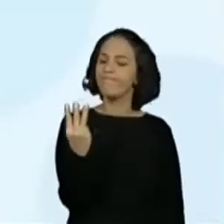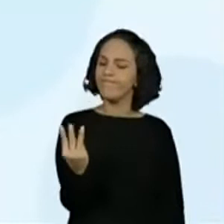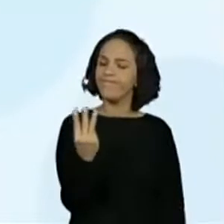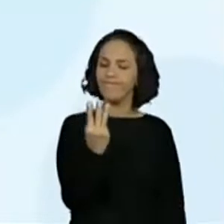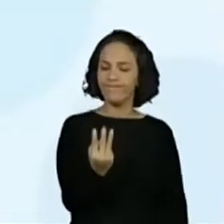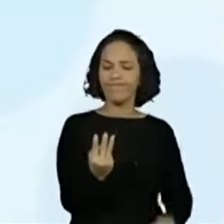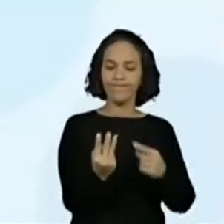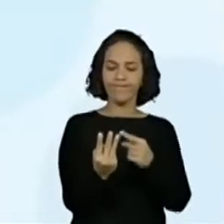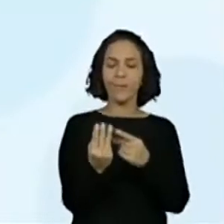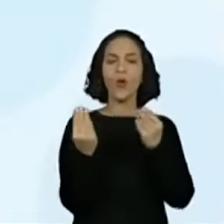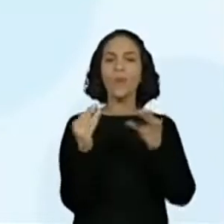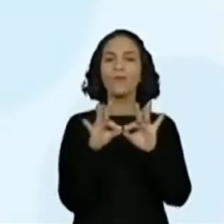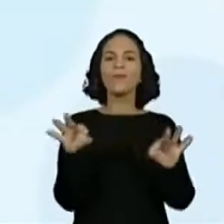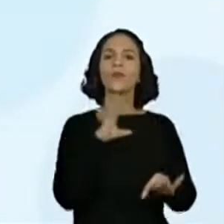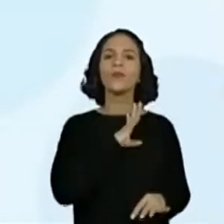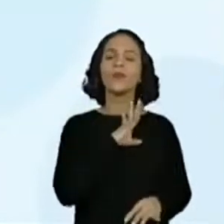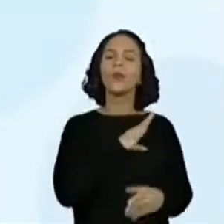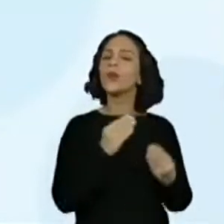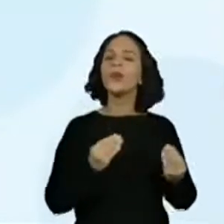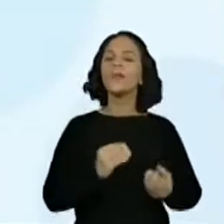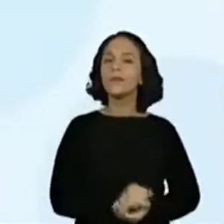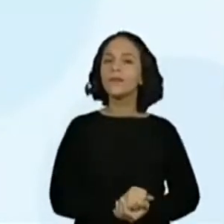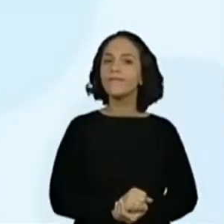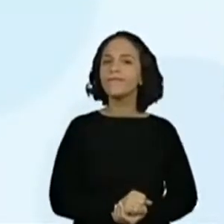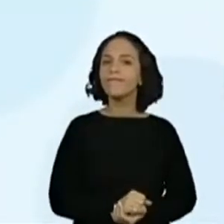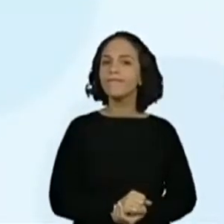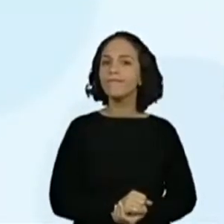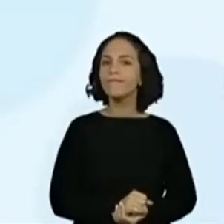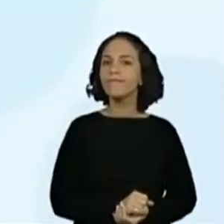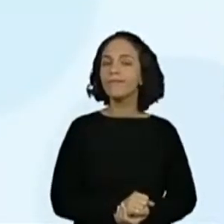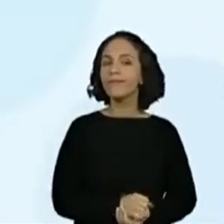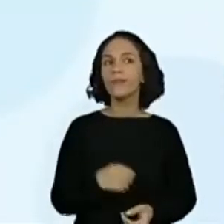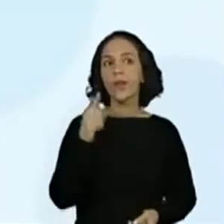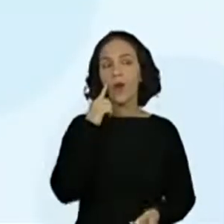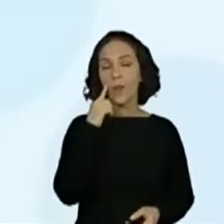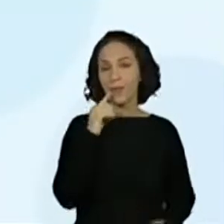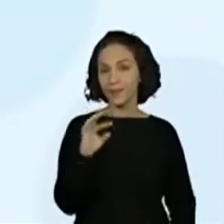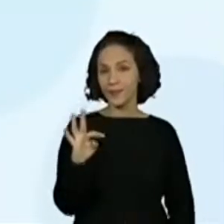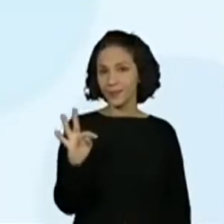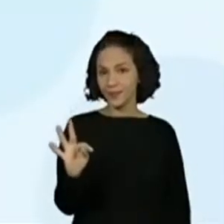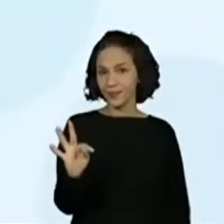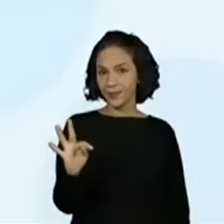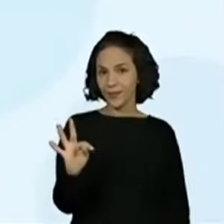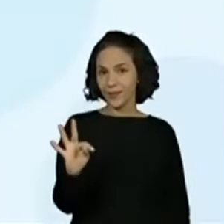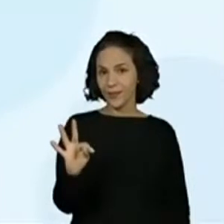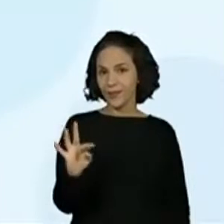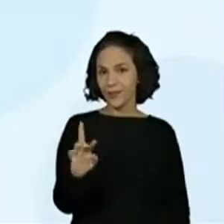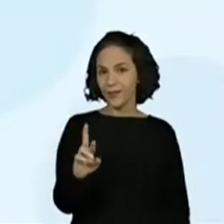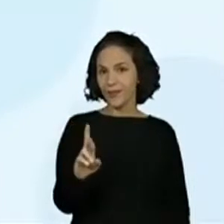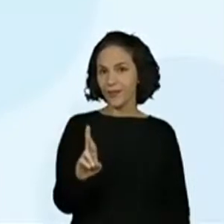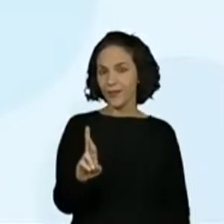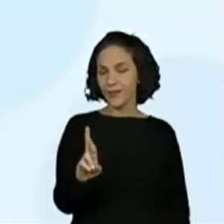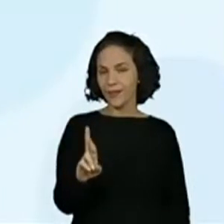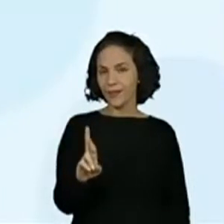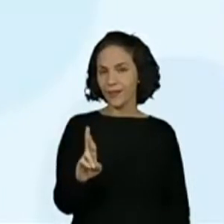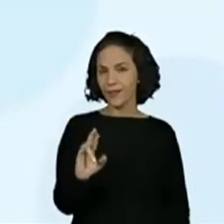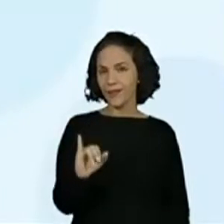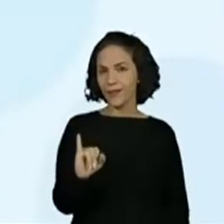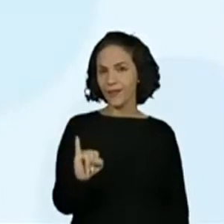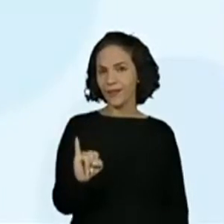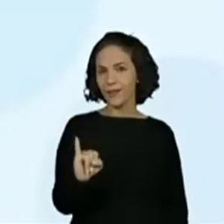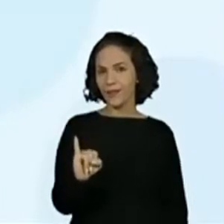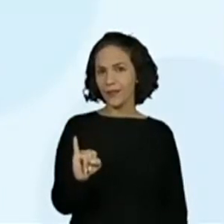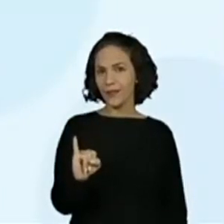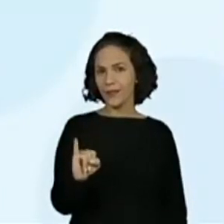como falamos. Como escrevemos o 30? Olha só, professora Edileuza falou que começa com a